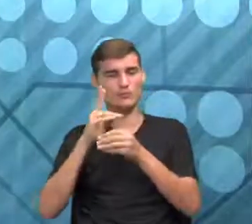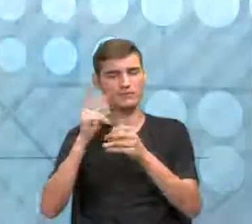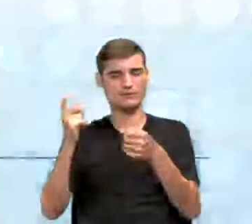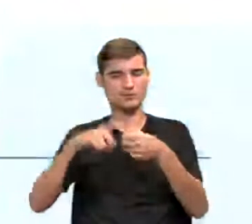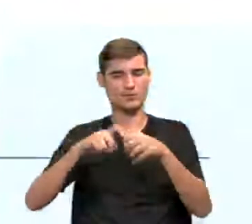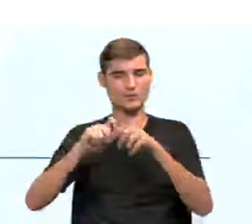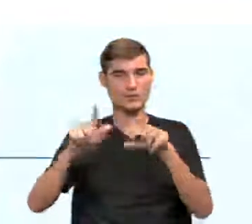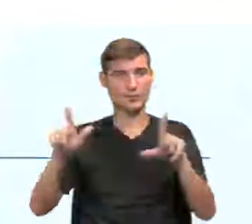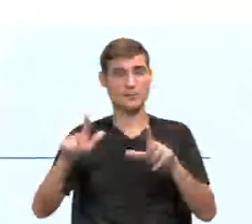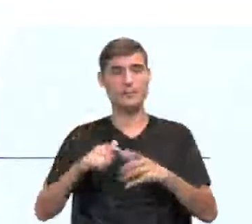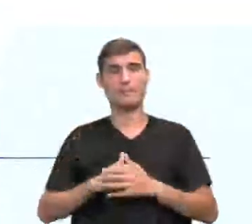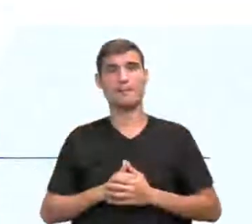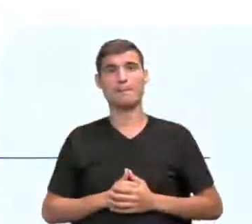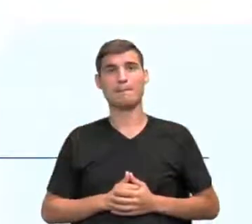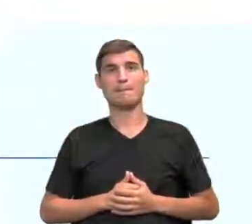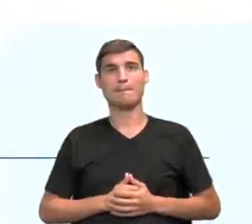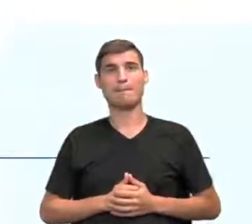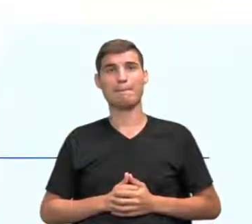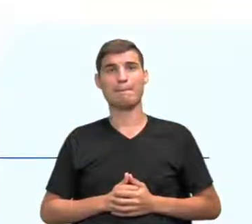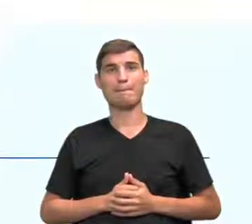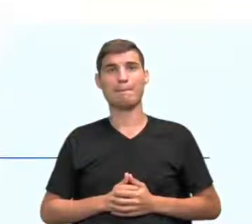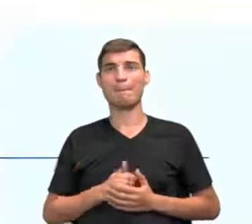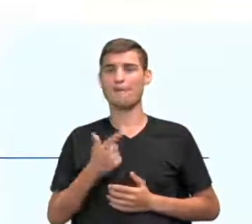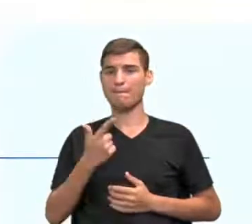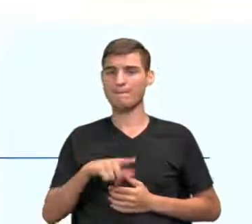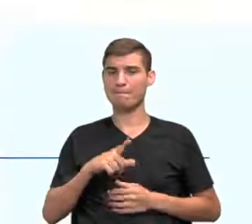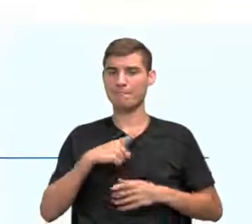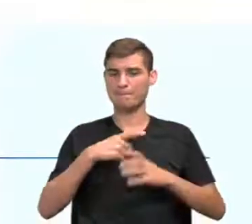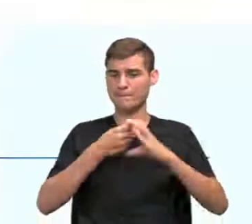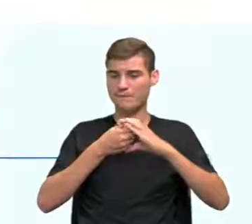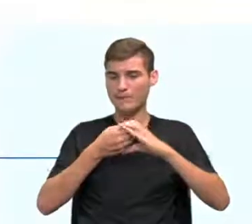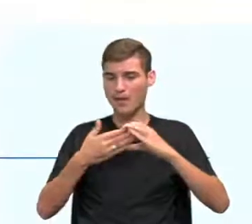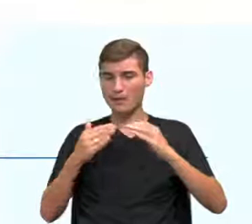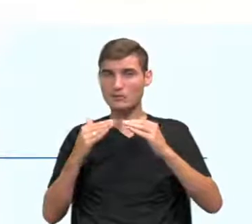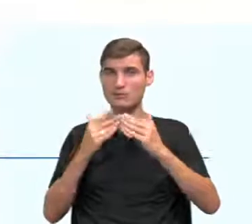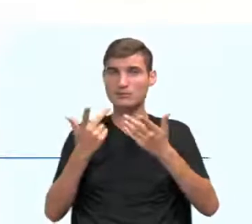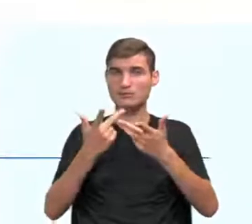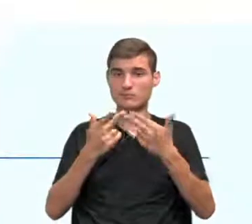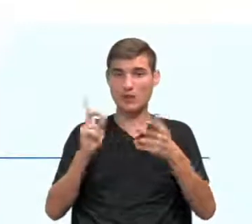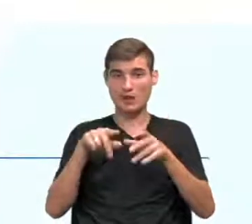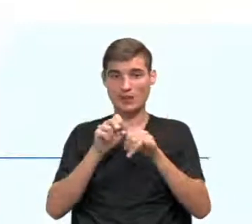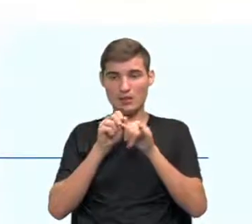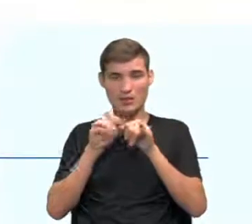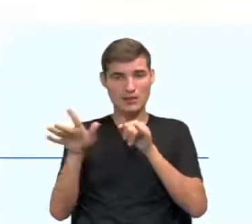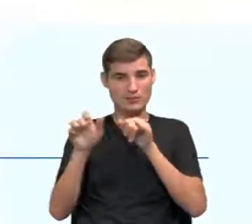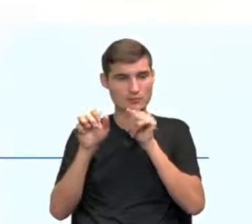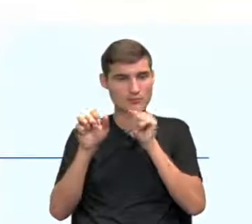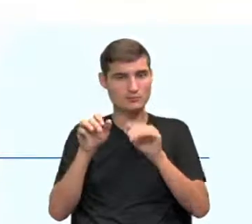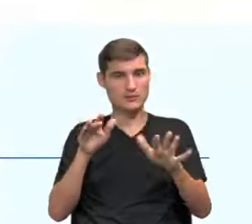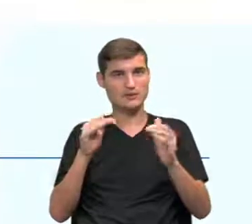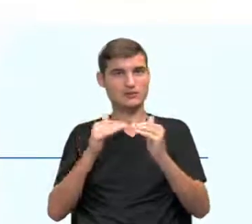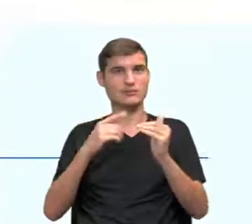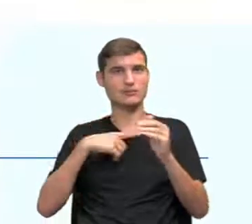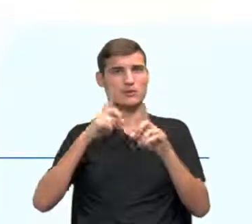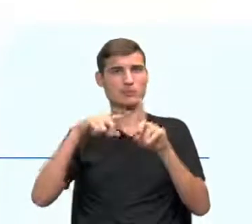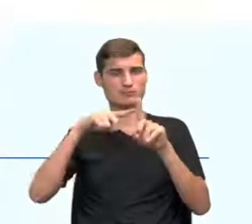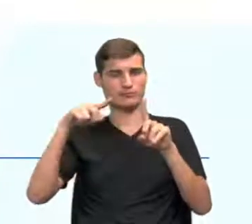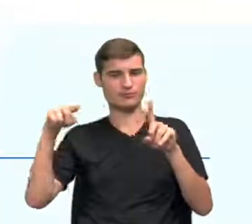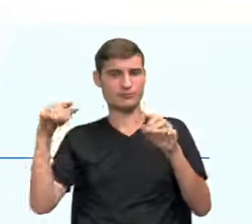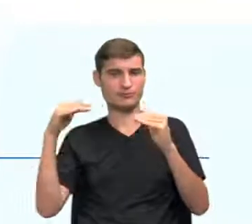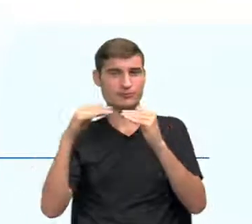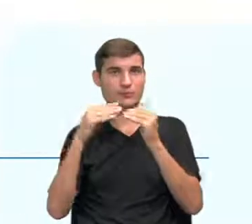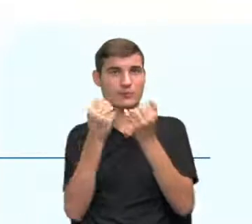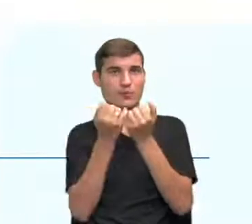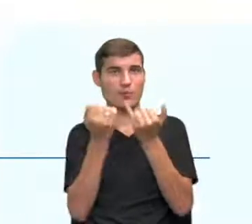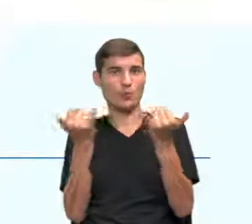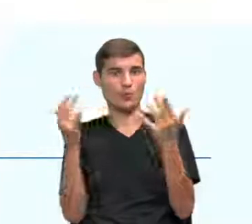slide então, mais algumas características agora de transmissão. a gente tem umas faixas de frequência de